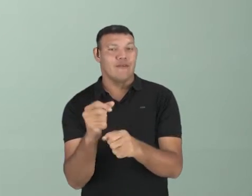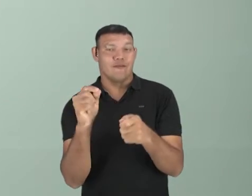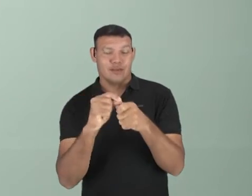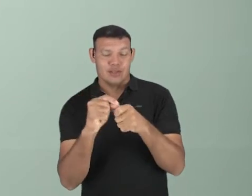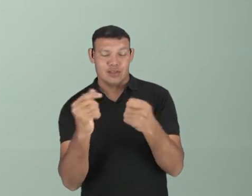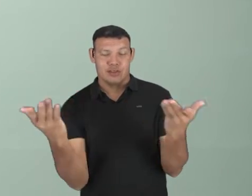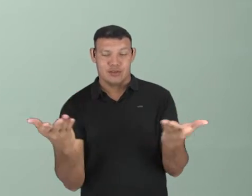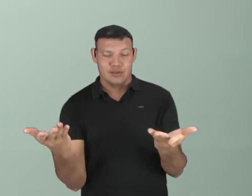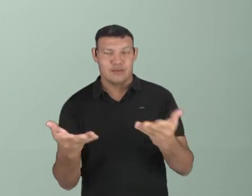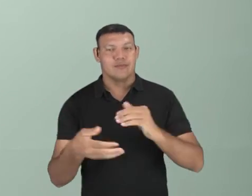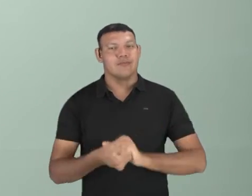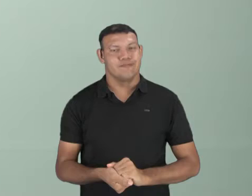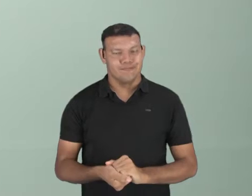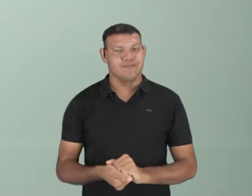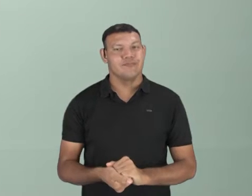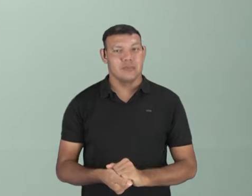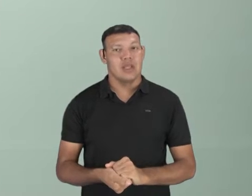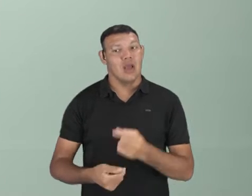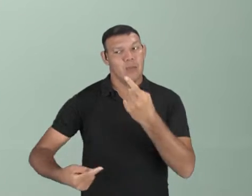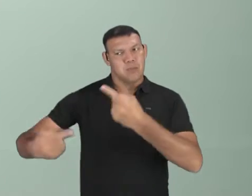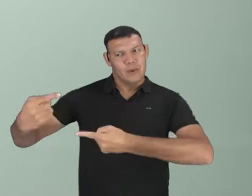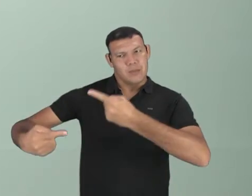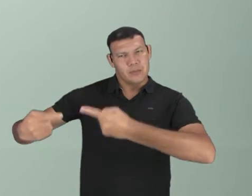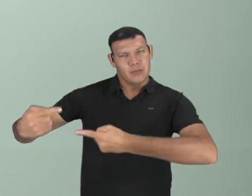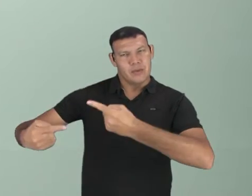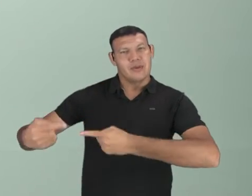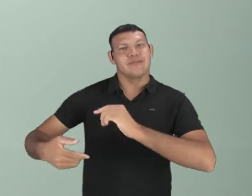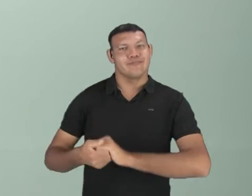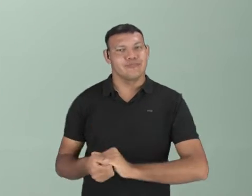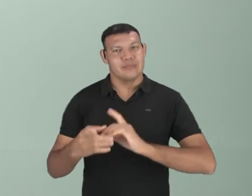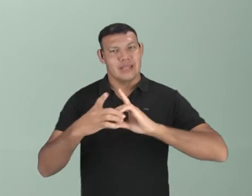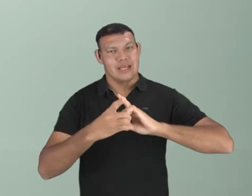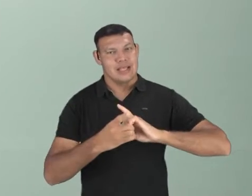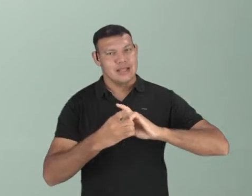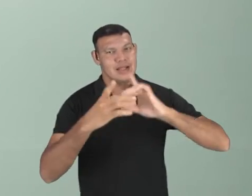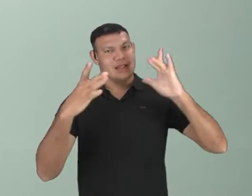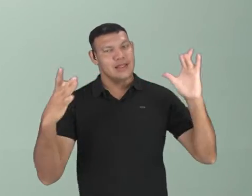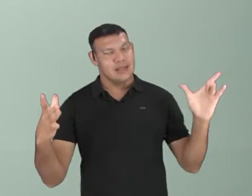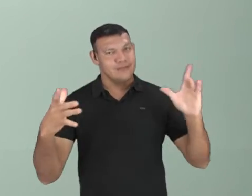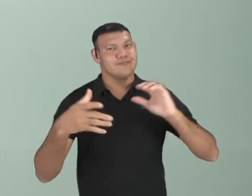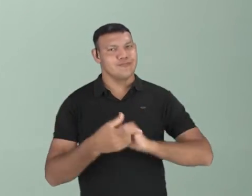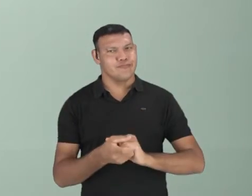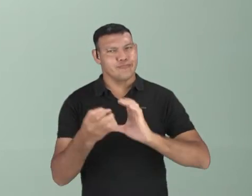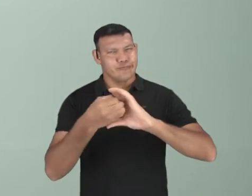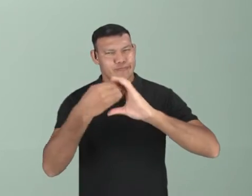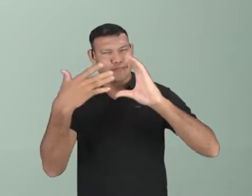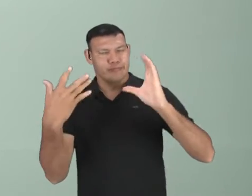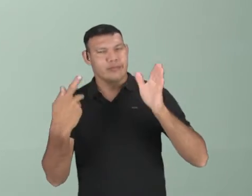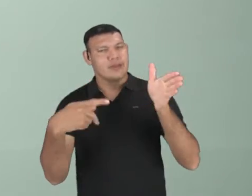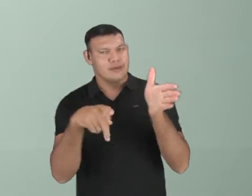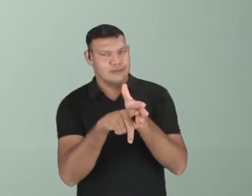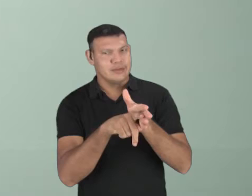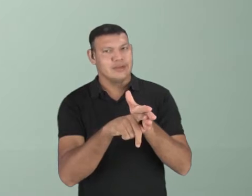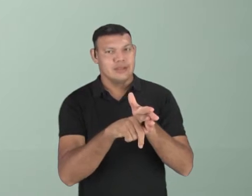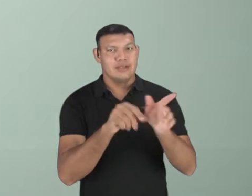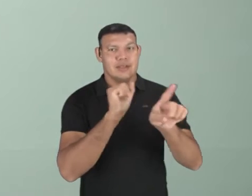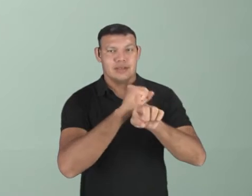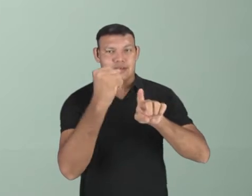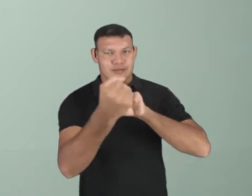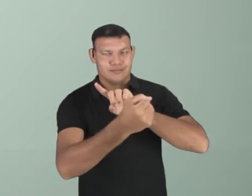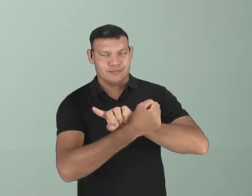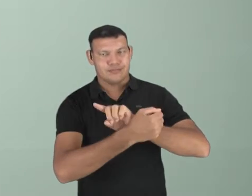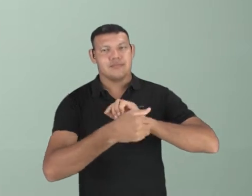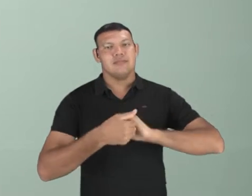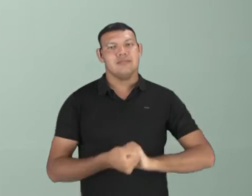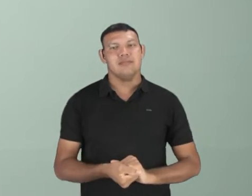fazendo, e nós vamos continuar discutindo aí sobre a democracia, esse caráter democrático das sociedades,